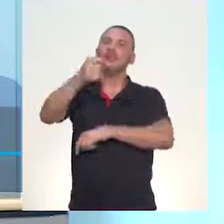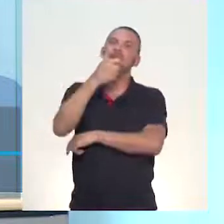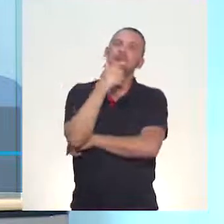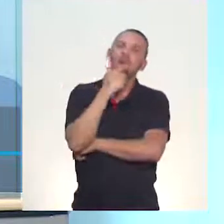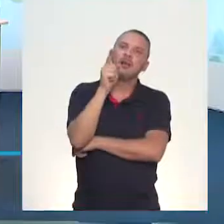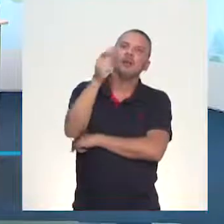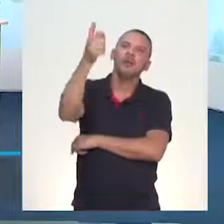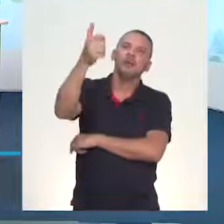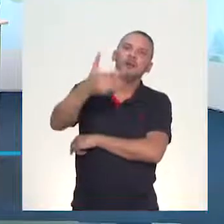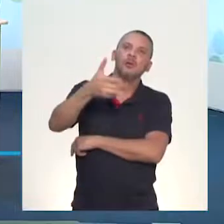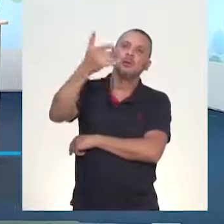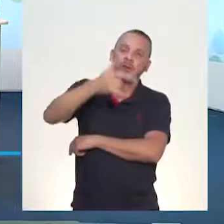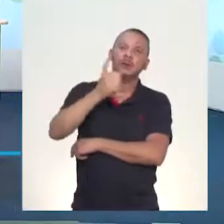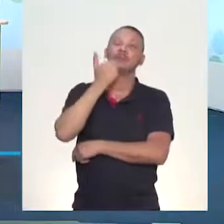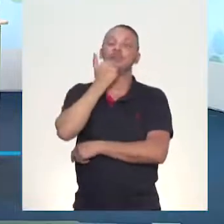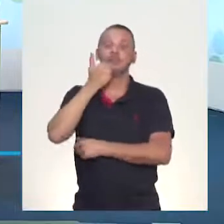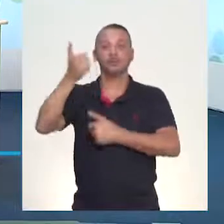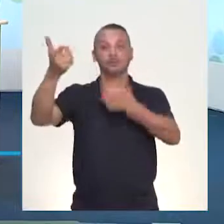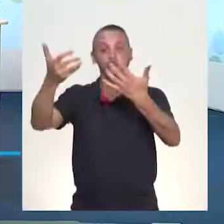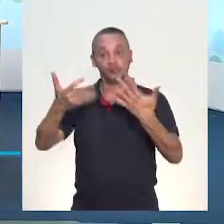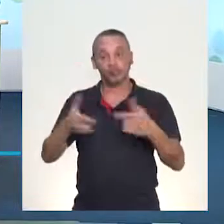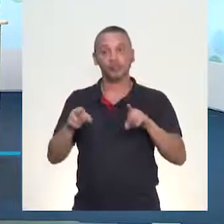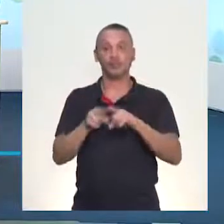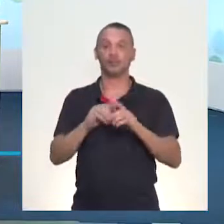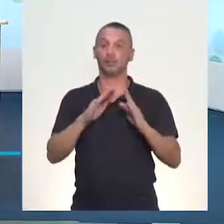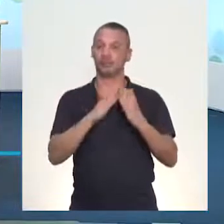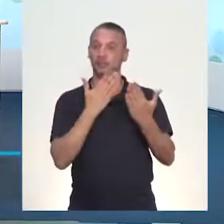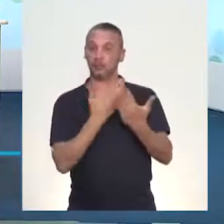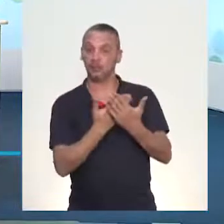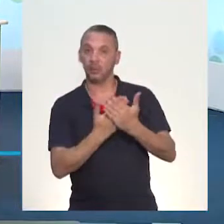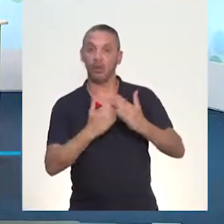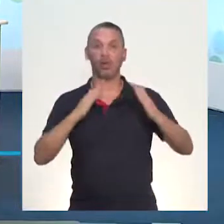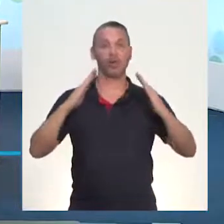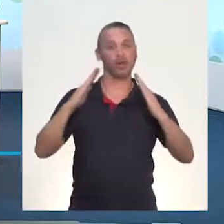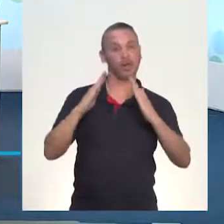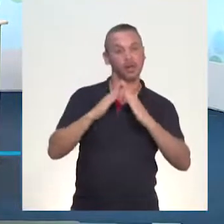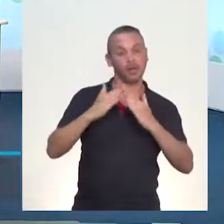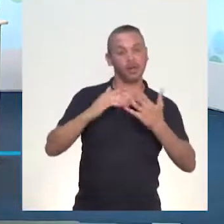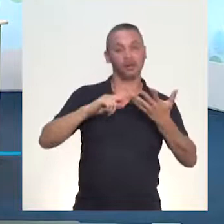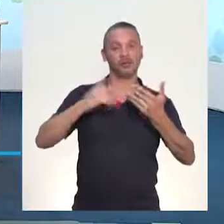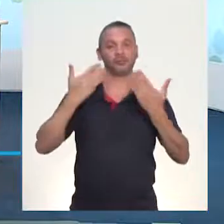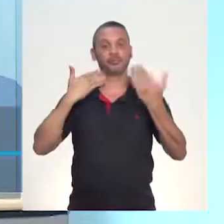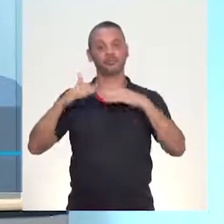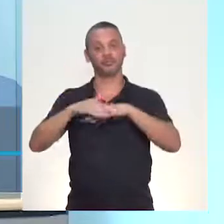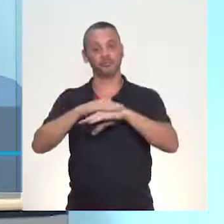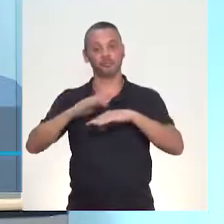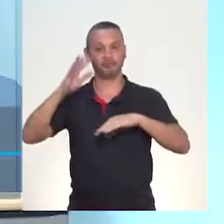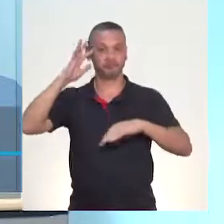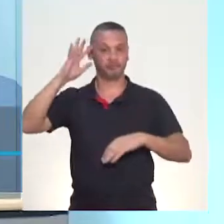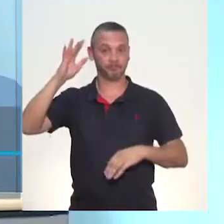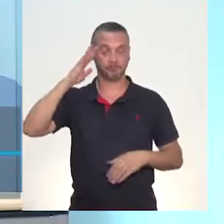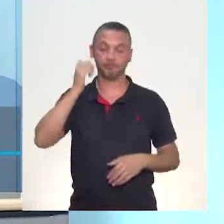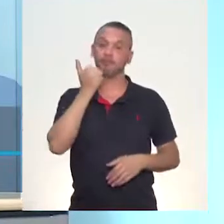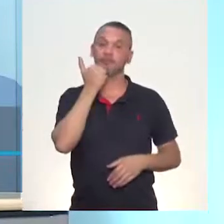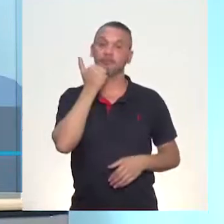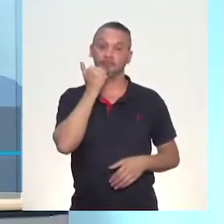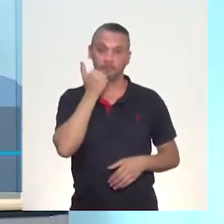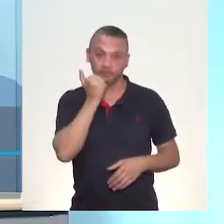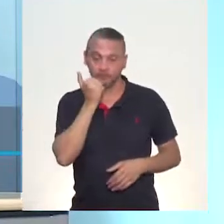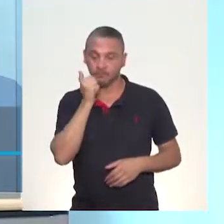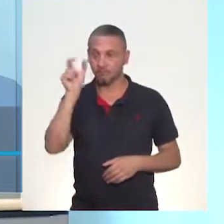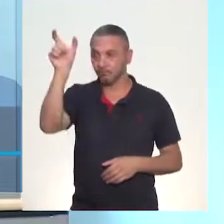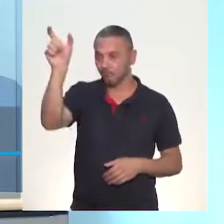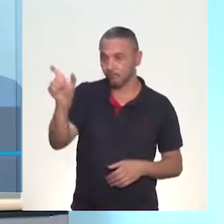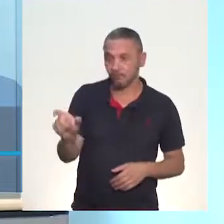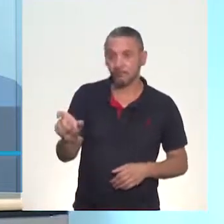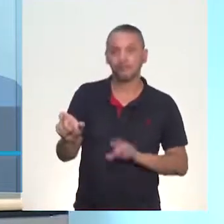televisão, discutimos nas escolas, nas nossas casas. Então, pensar na ciência, e não